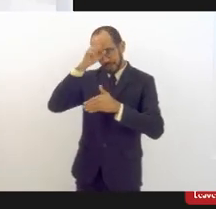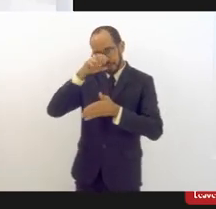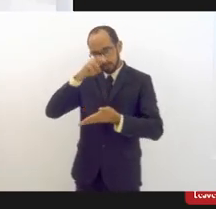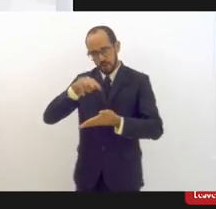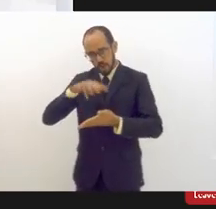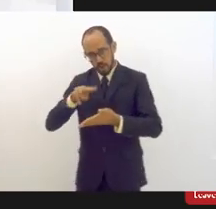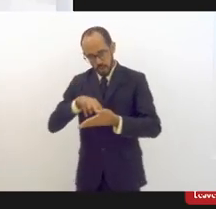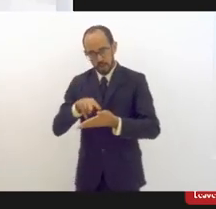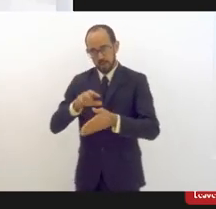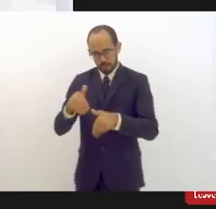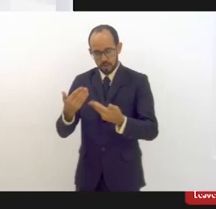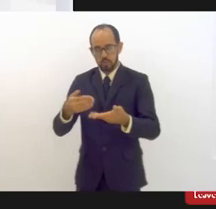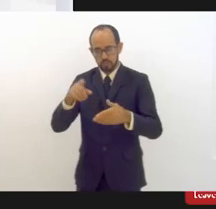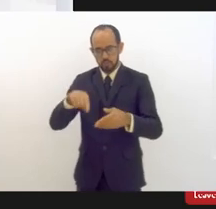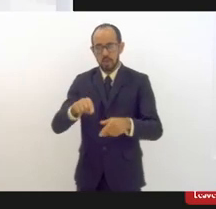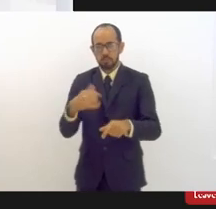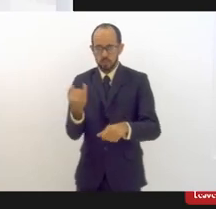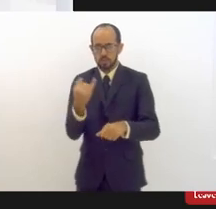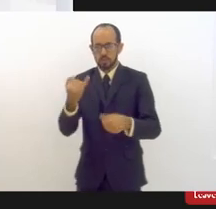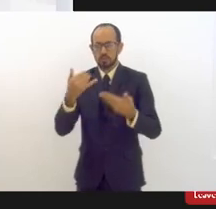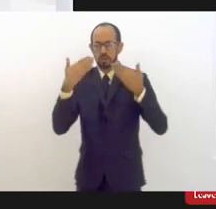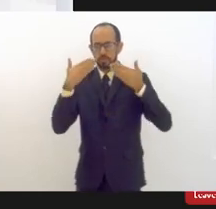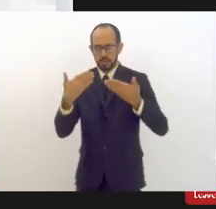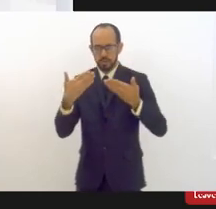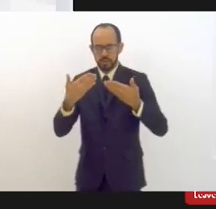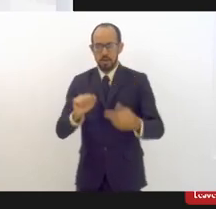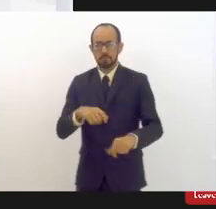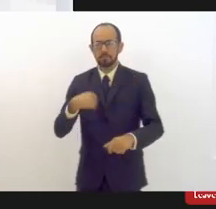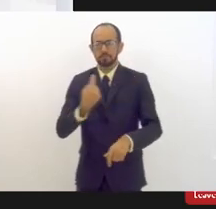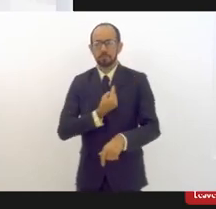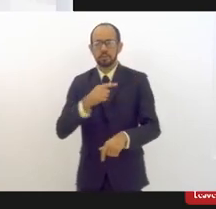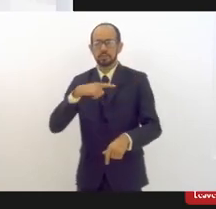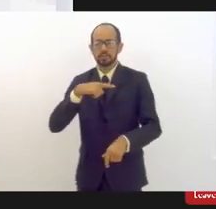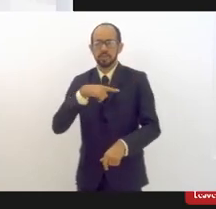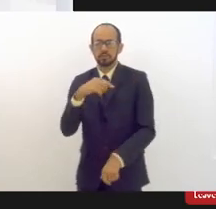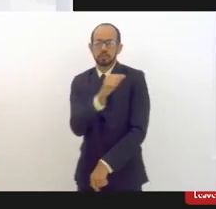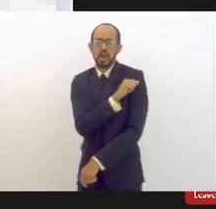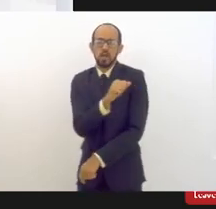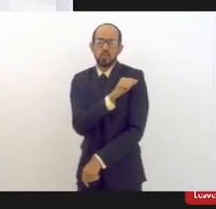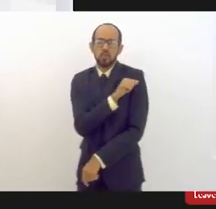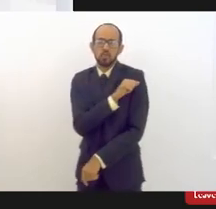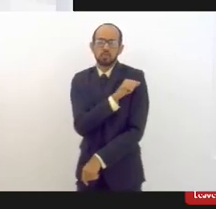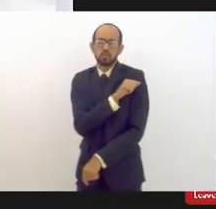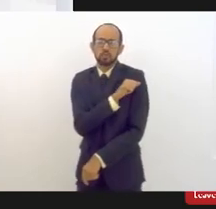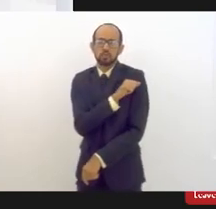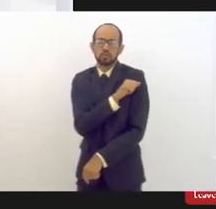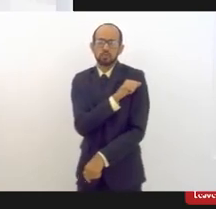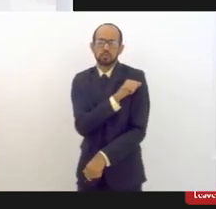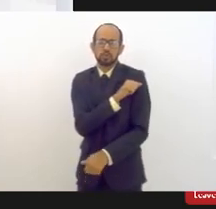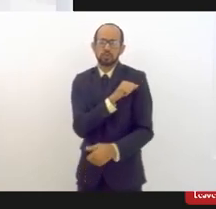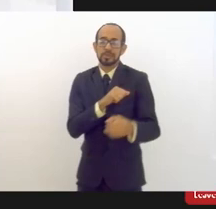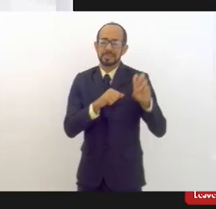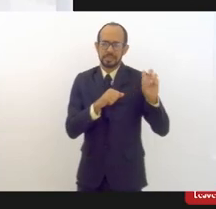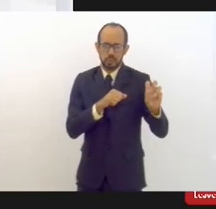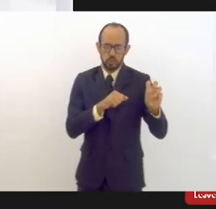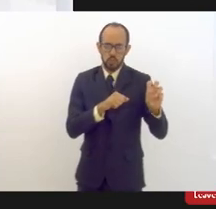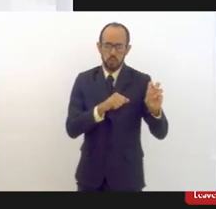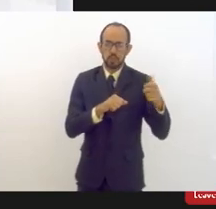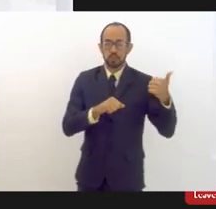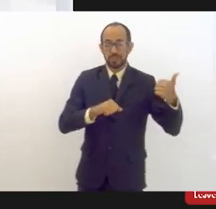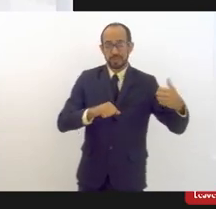para apresentar. Nós temos alunos é, entre 13, 5 alunos entre 13